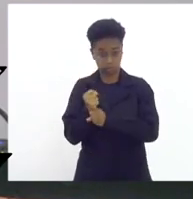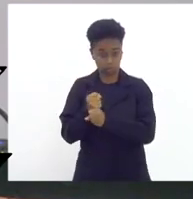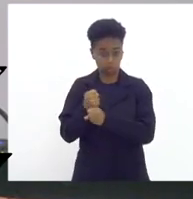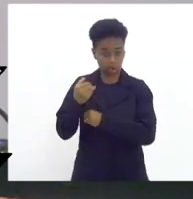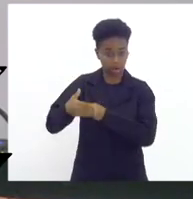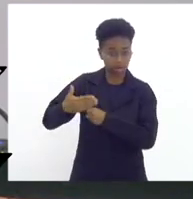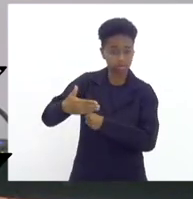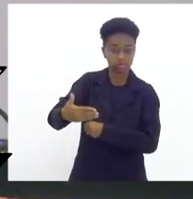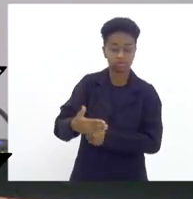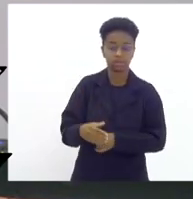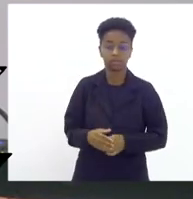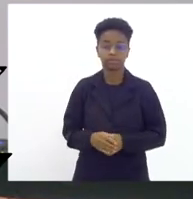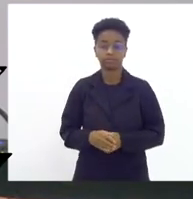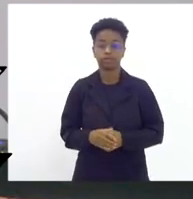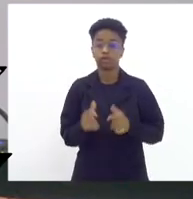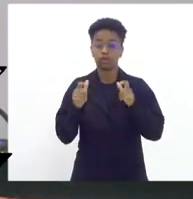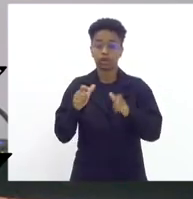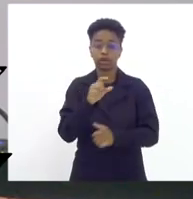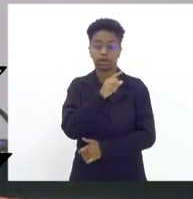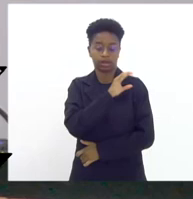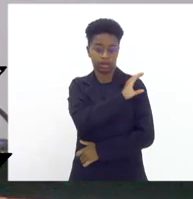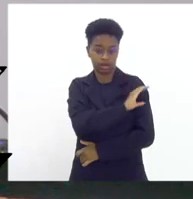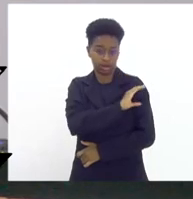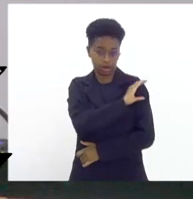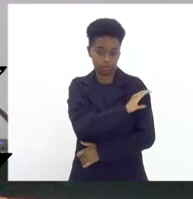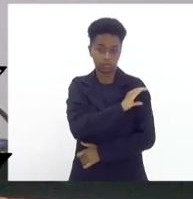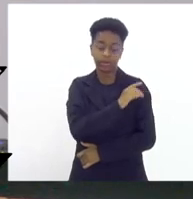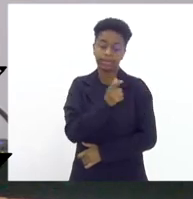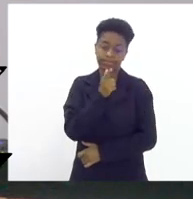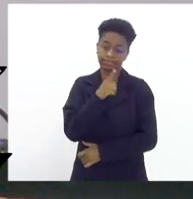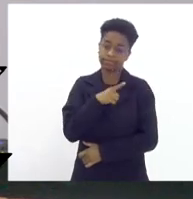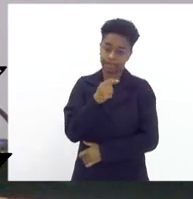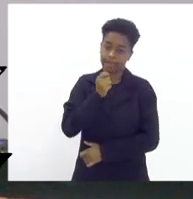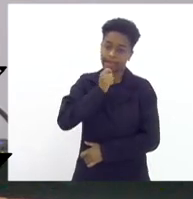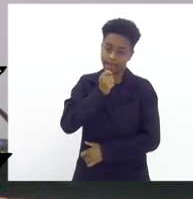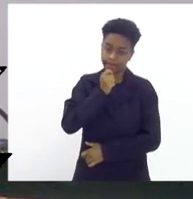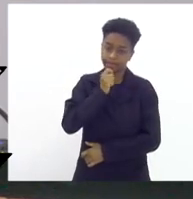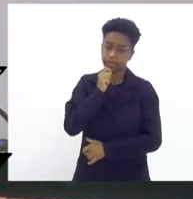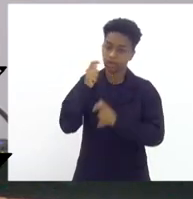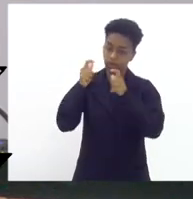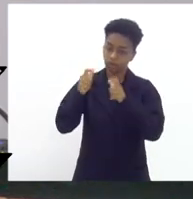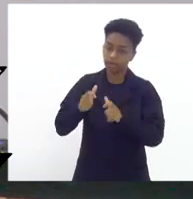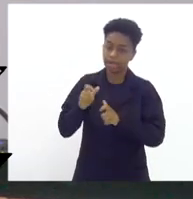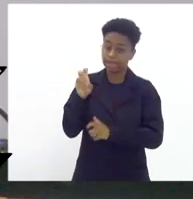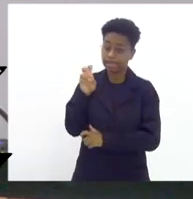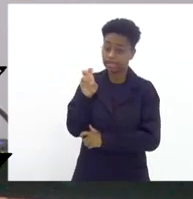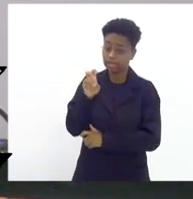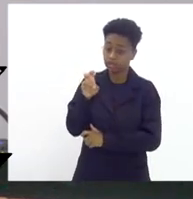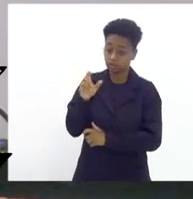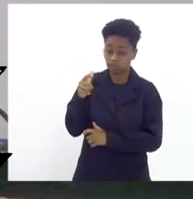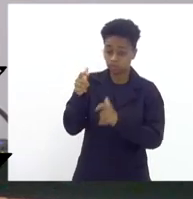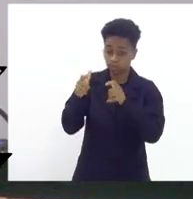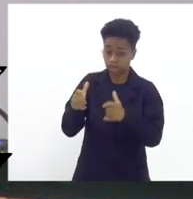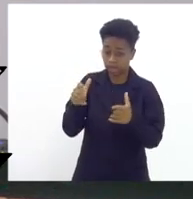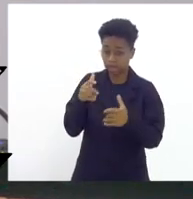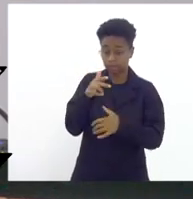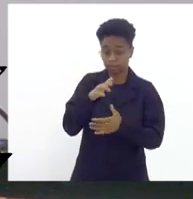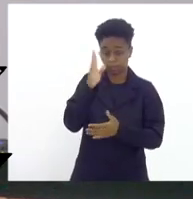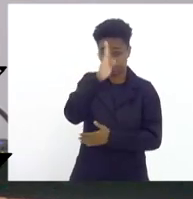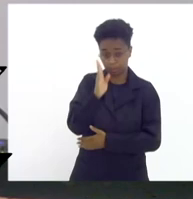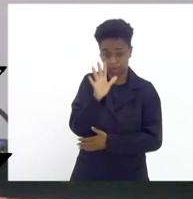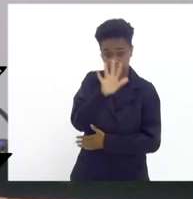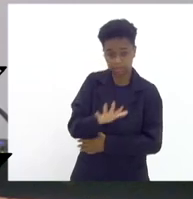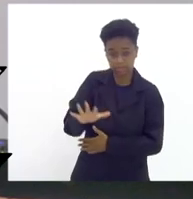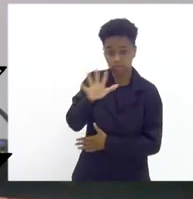o município de Campos dos Goytacazes ainda ocupa o ranking nacional em quinto lugar o total de pessoas